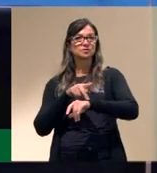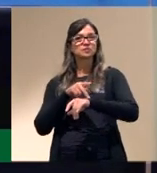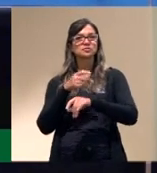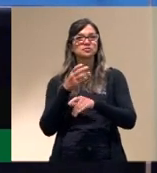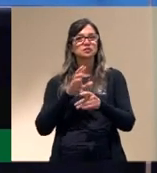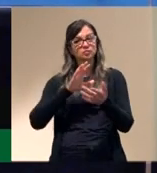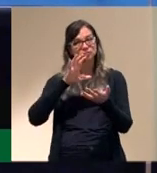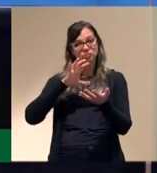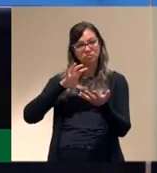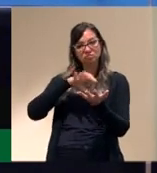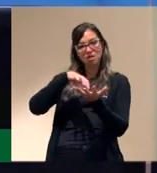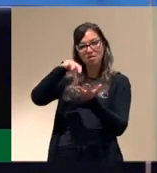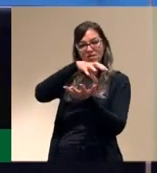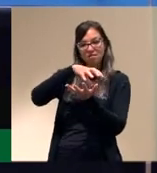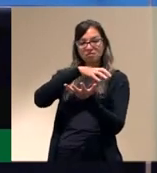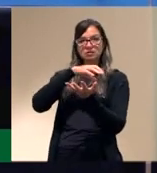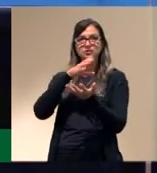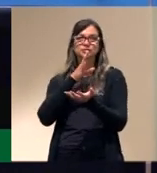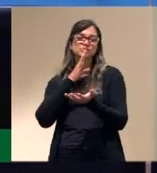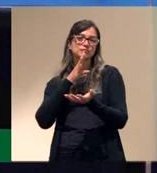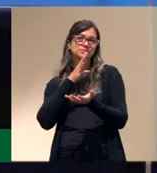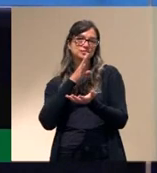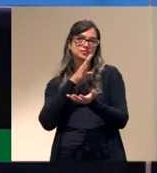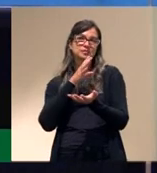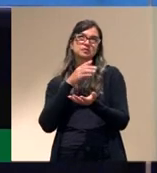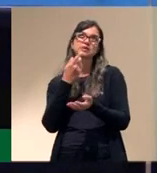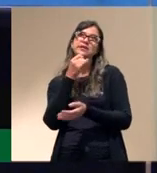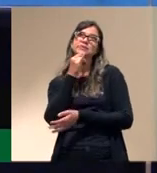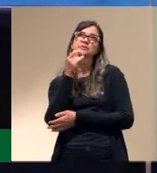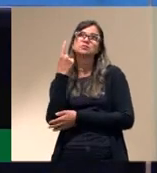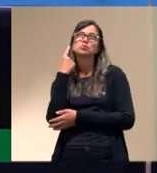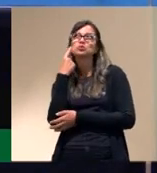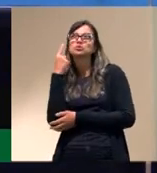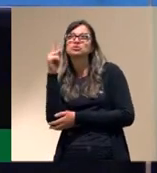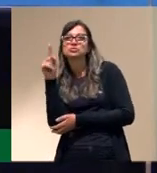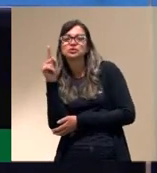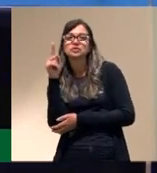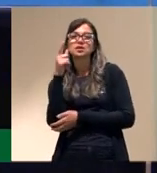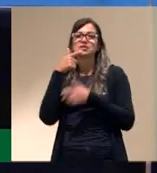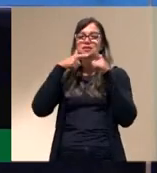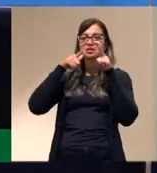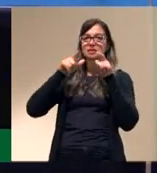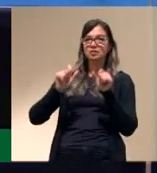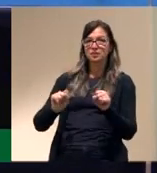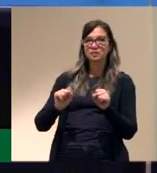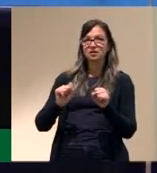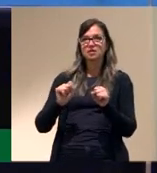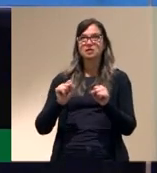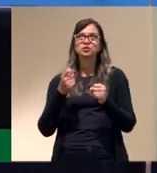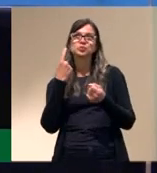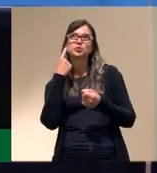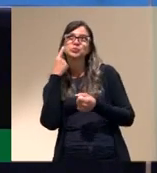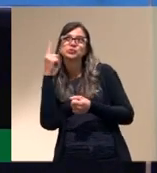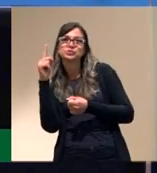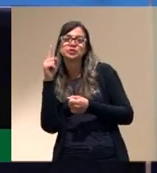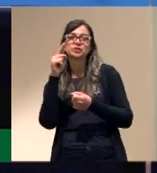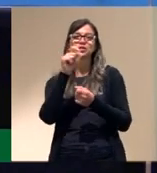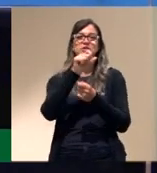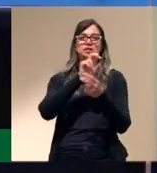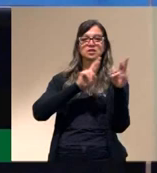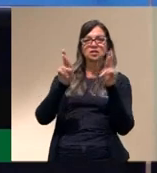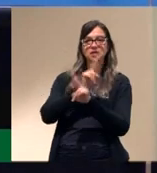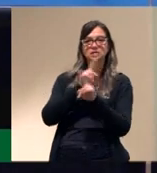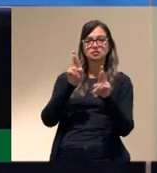e fazer o dia do NAP das linguagens, o dia do NAP das relações sociais, o